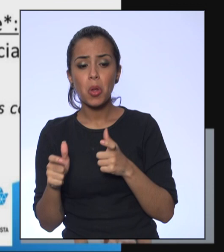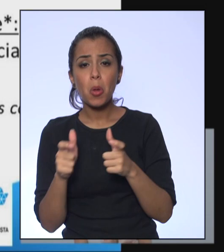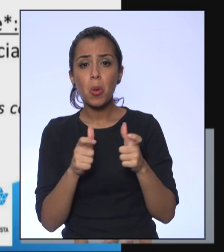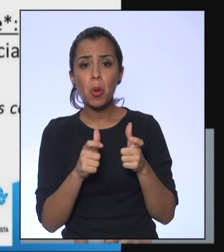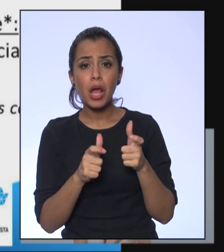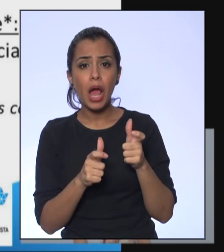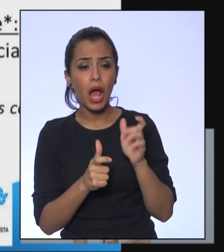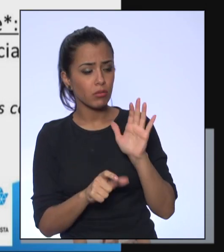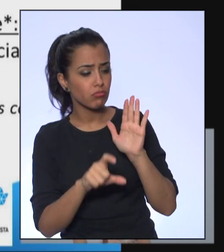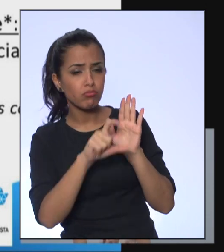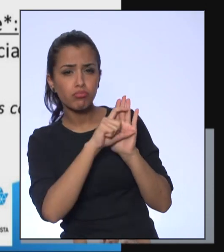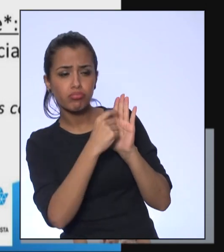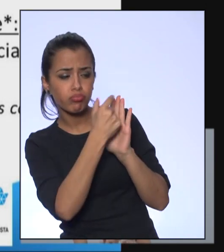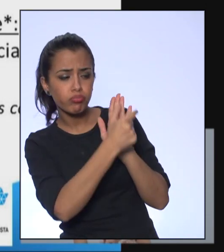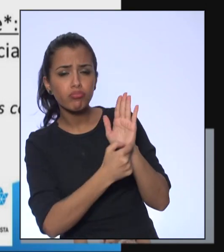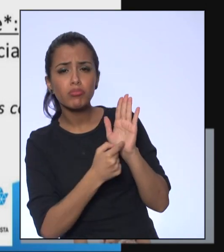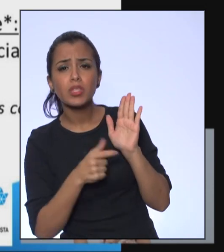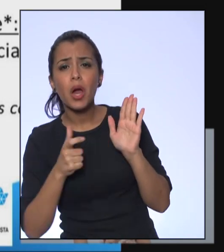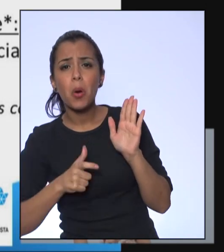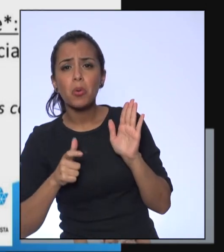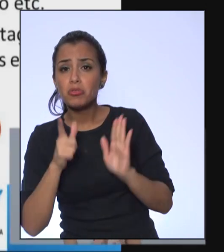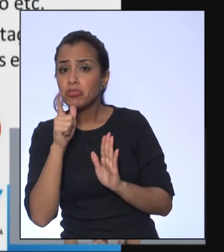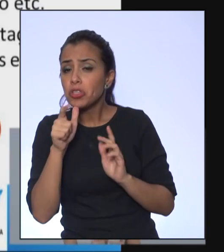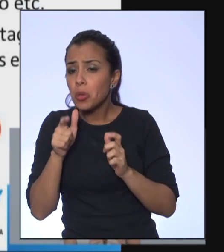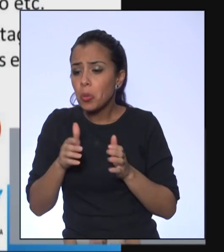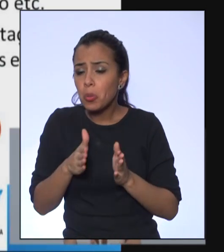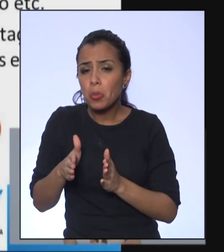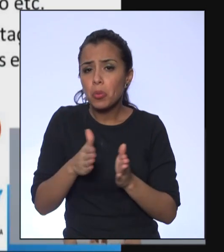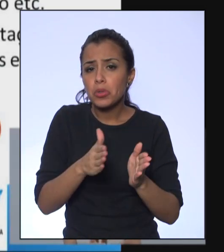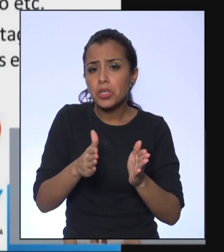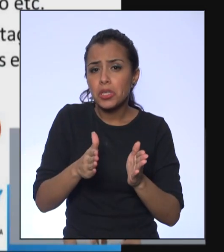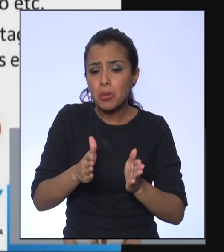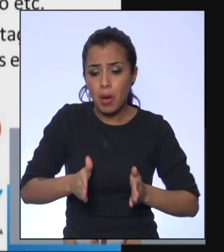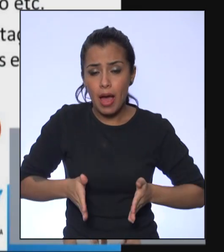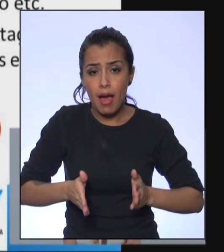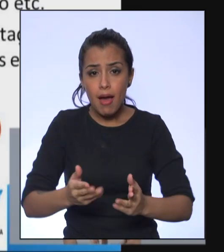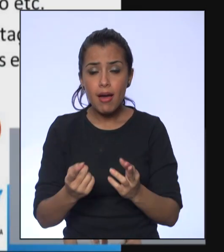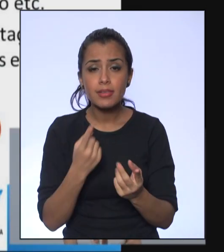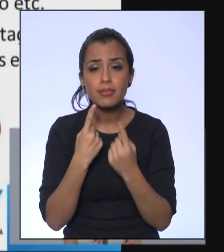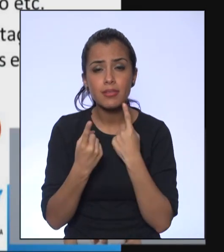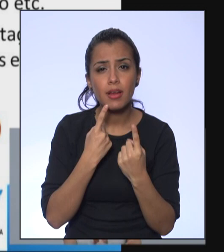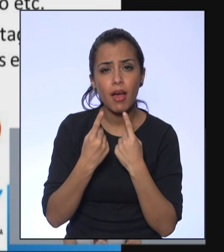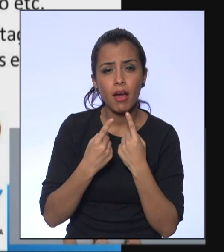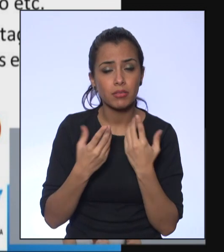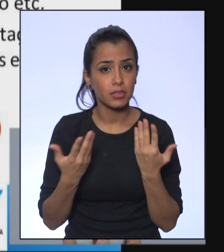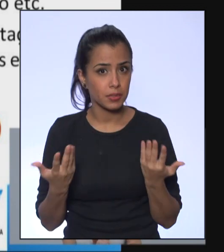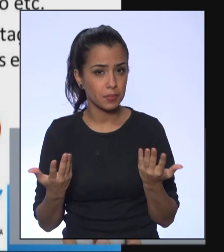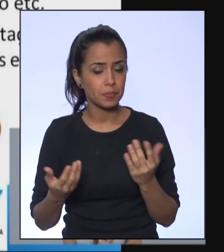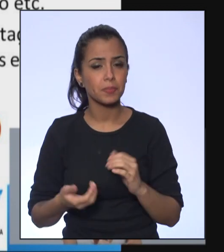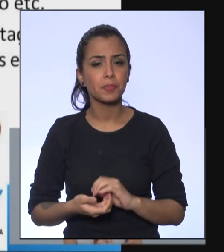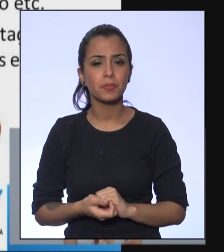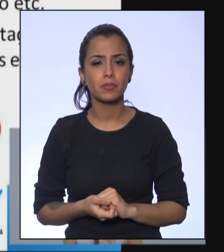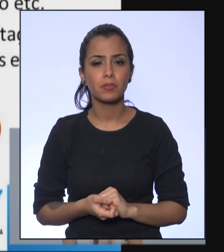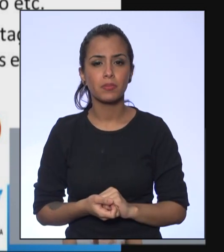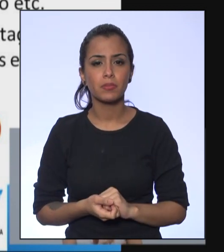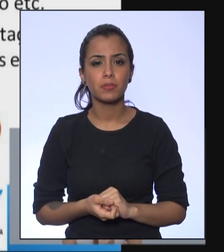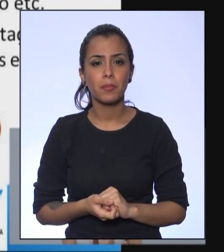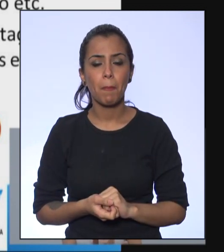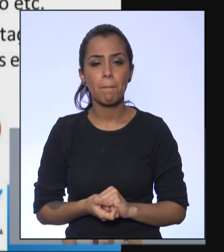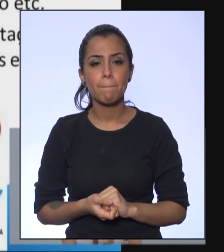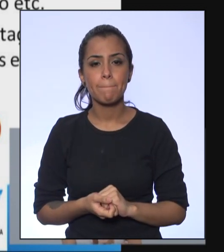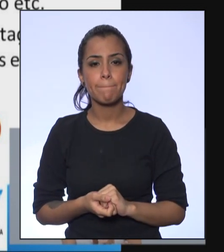mapa? O rio, a estrada. Num segundo momento, vocês vão localizar os